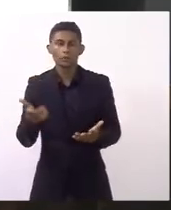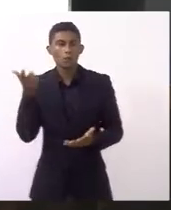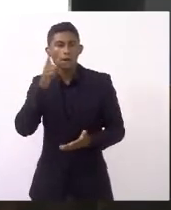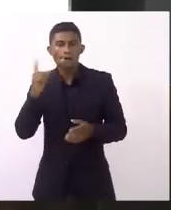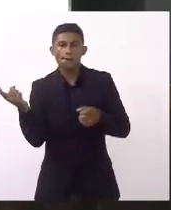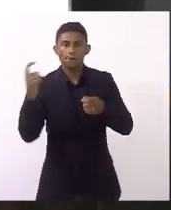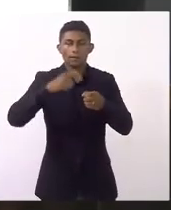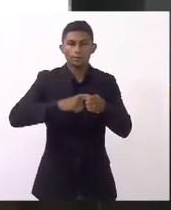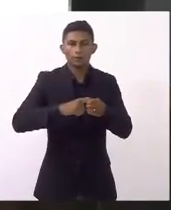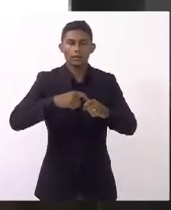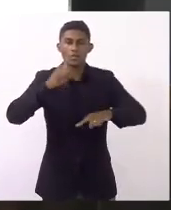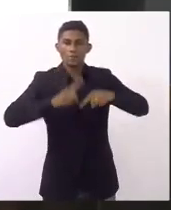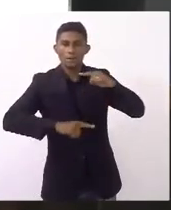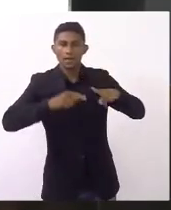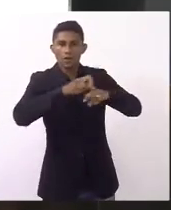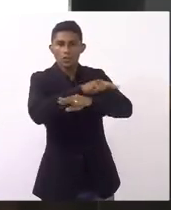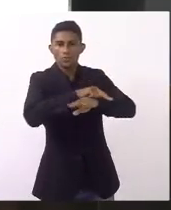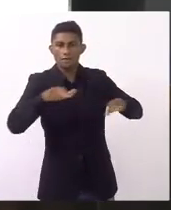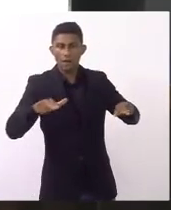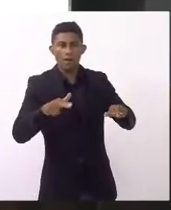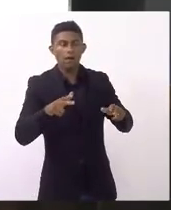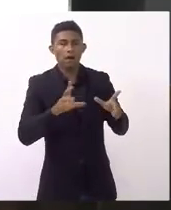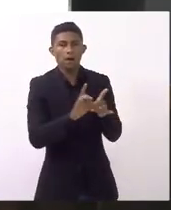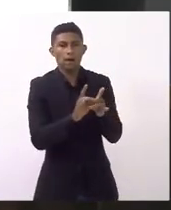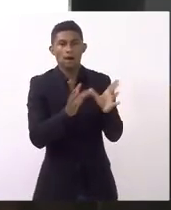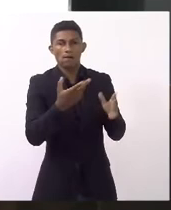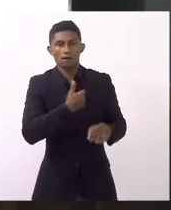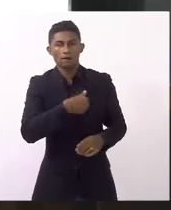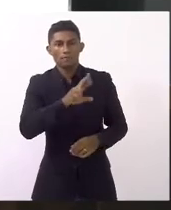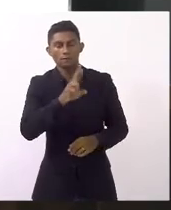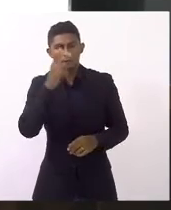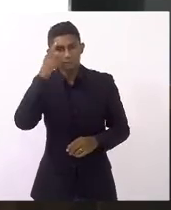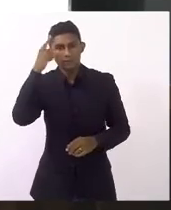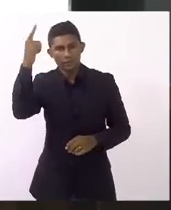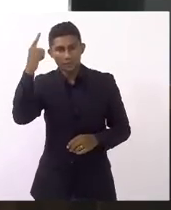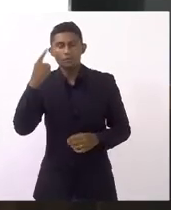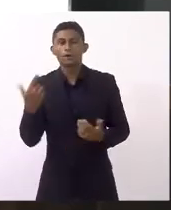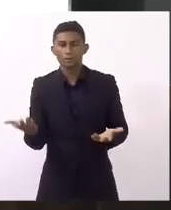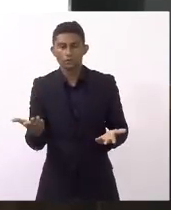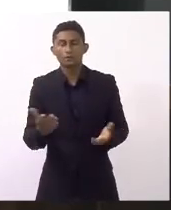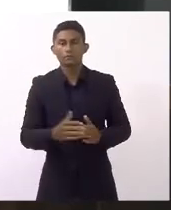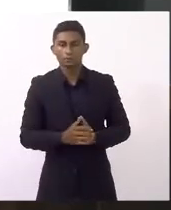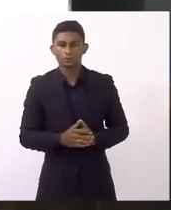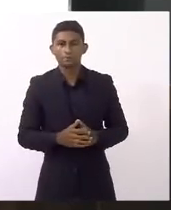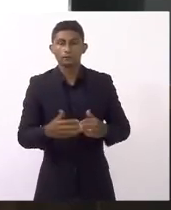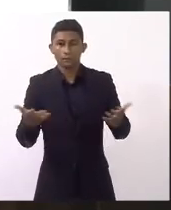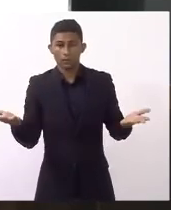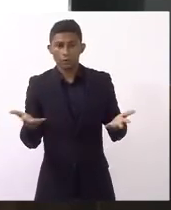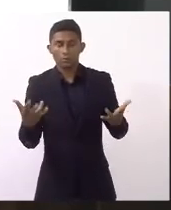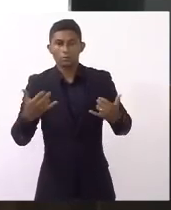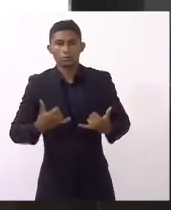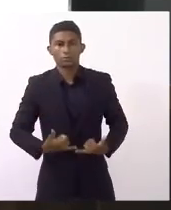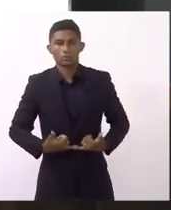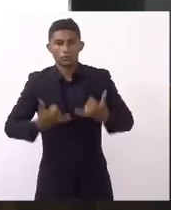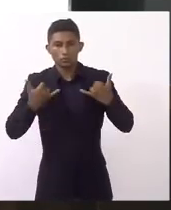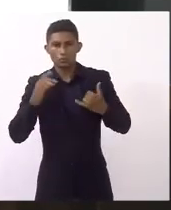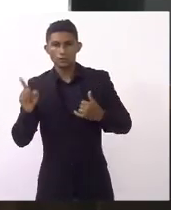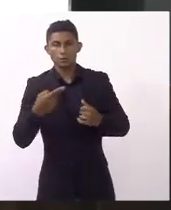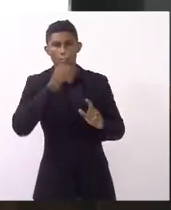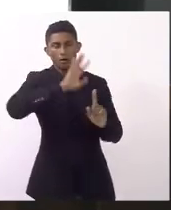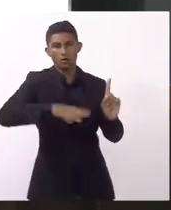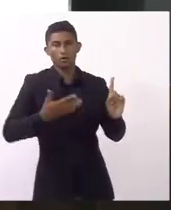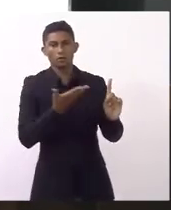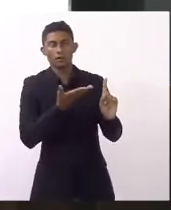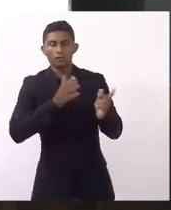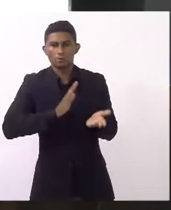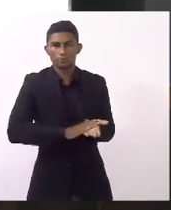sagradas libertadas pela campanha Liberty nosso Sagrado é com imenso orgulho que homenageamos